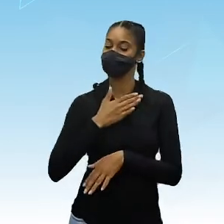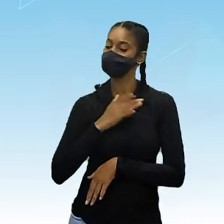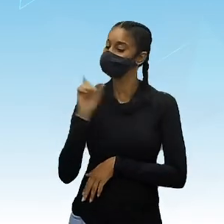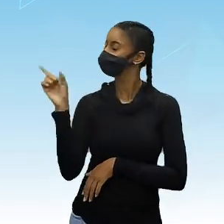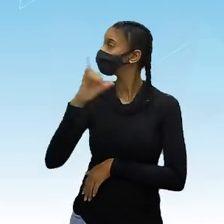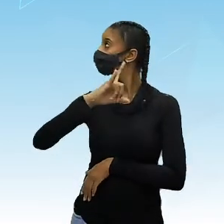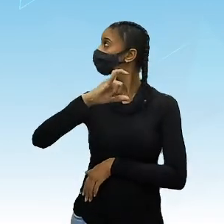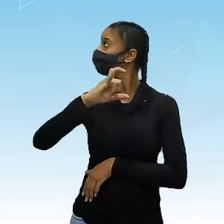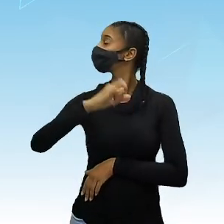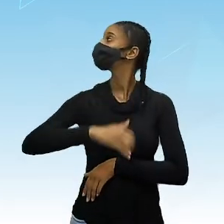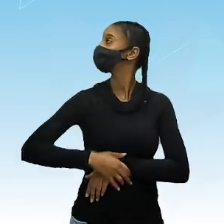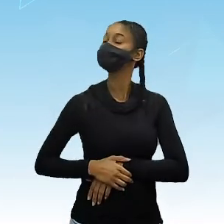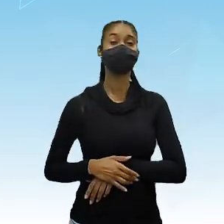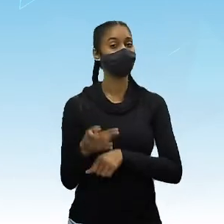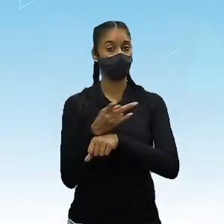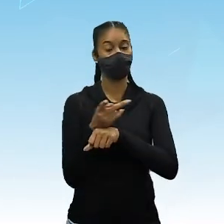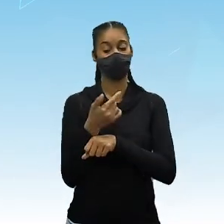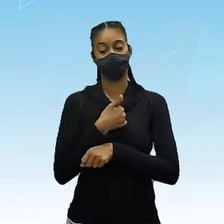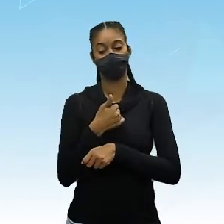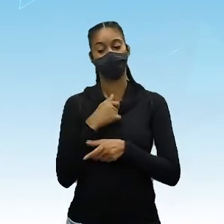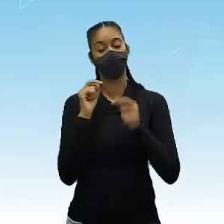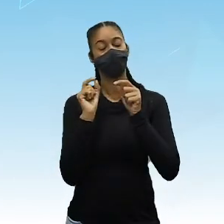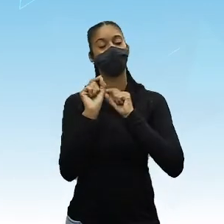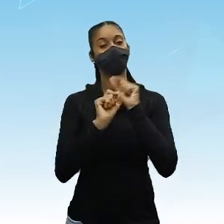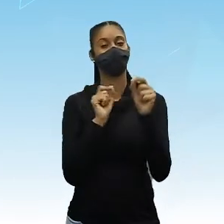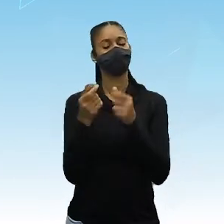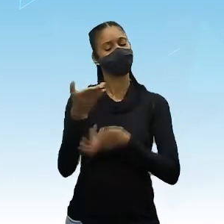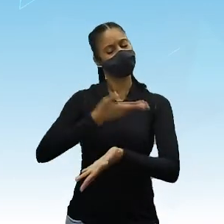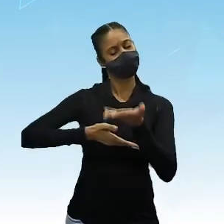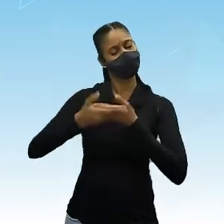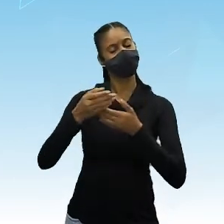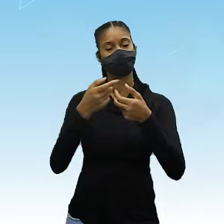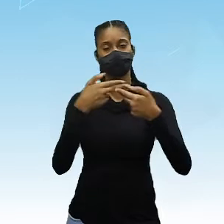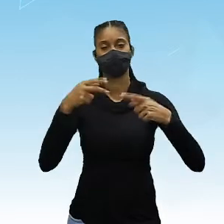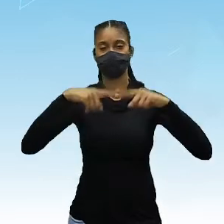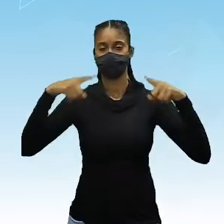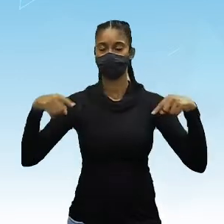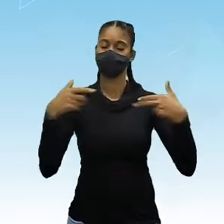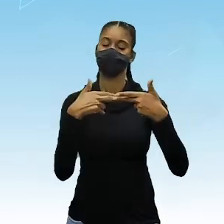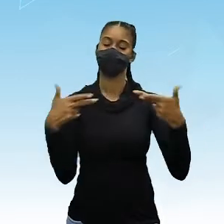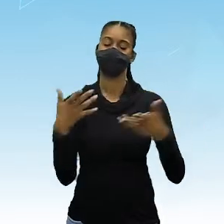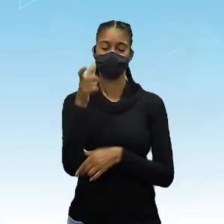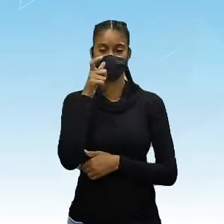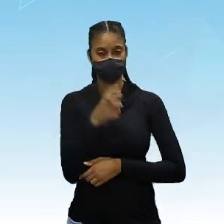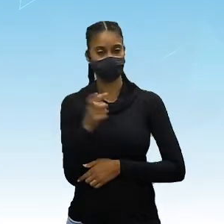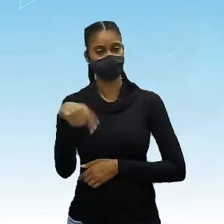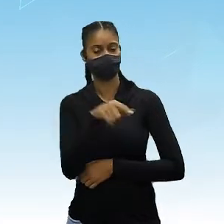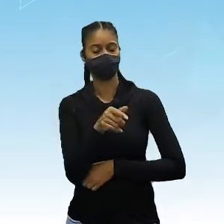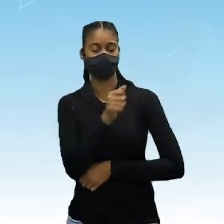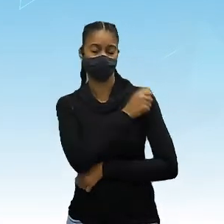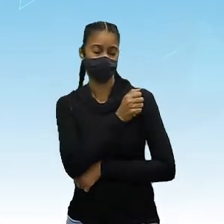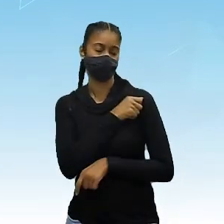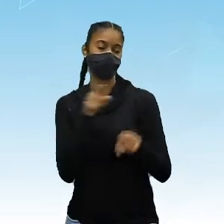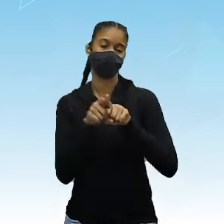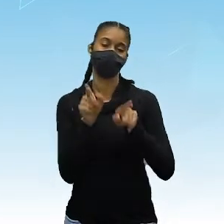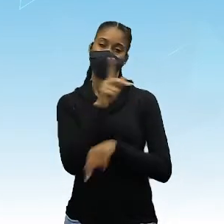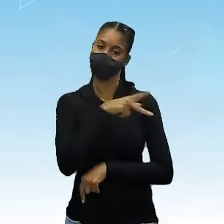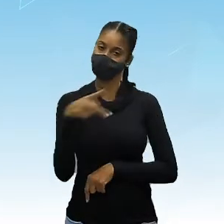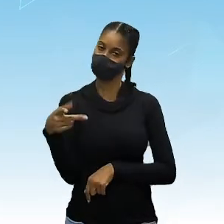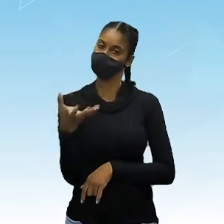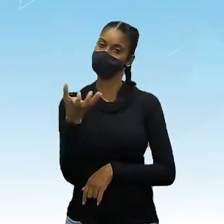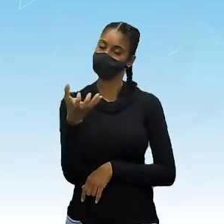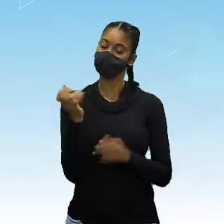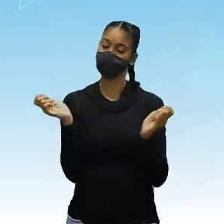Aquiles_Cavalcante, me procura lá, porque aí a gente pode trocar uma ideia, esse material de repente se interessar, você que é aluno, você que é professor,